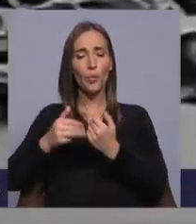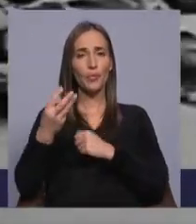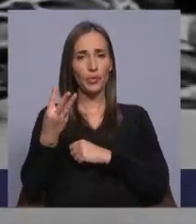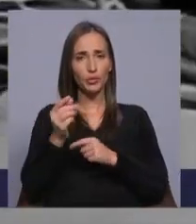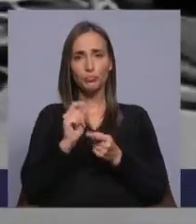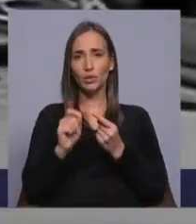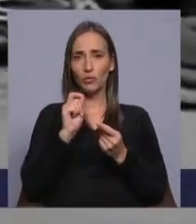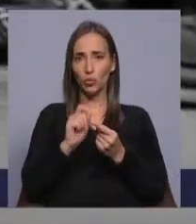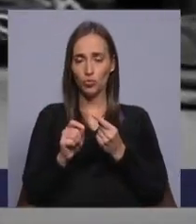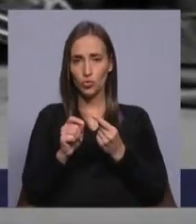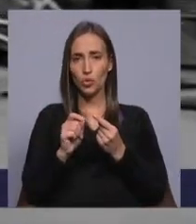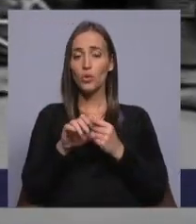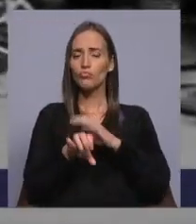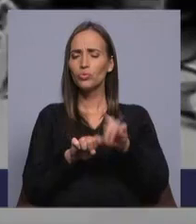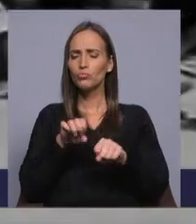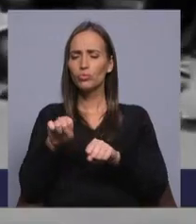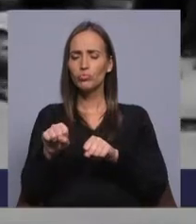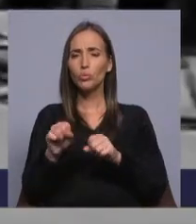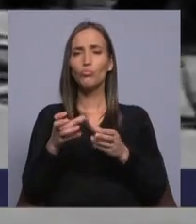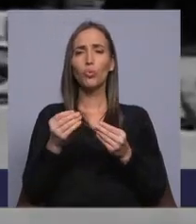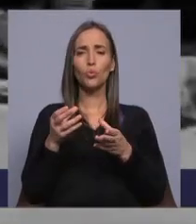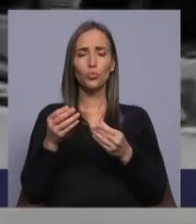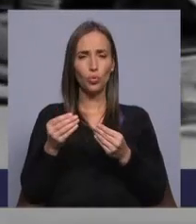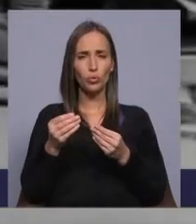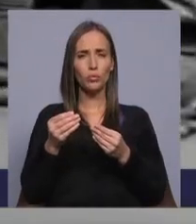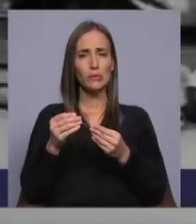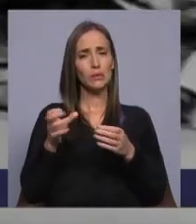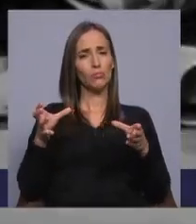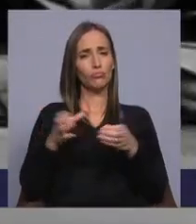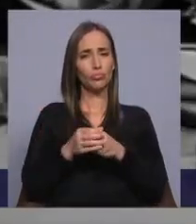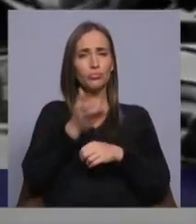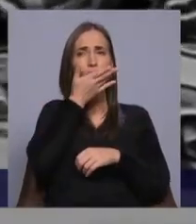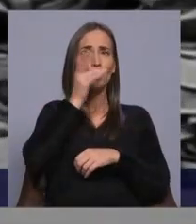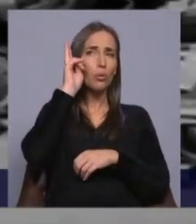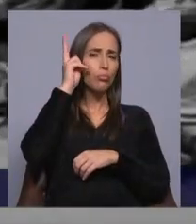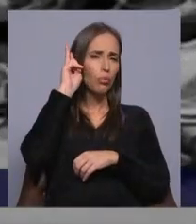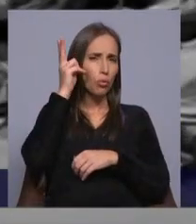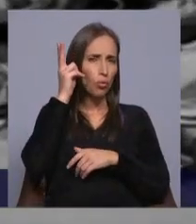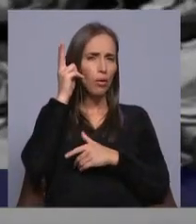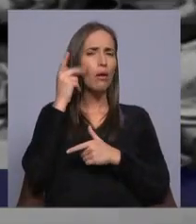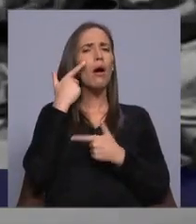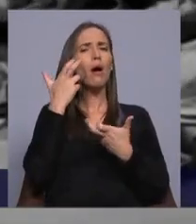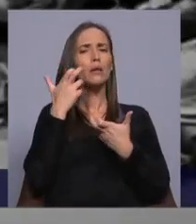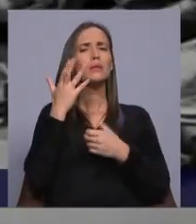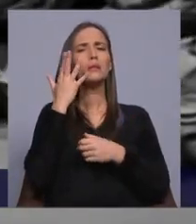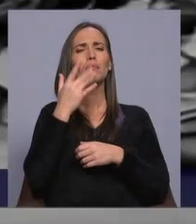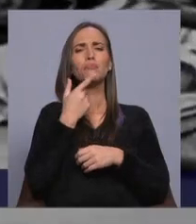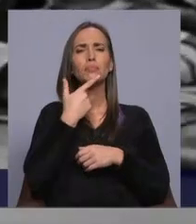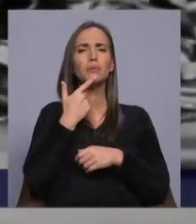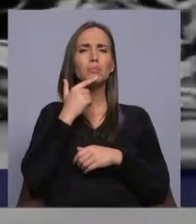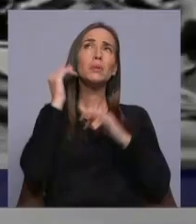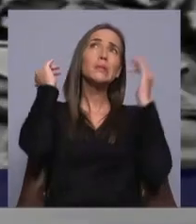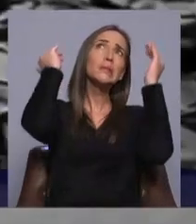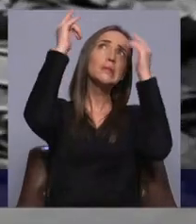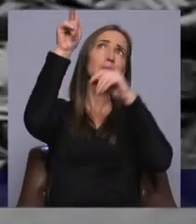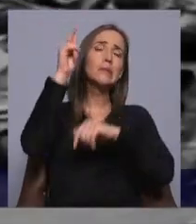específicos que vão buscar também muito do folclore desta tribo Ainu para tentar perceber o que é que aconteceu no céu naquela altura. E então o